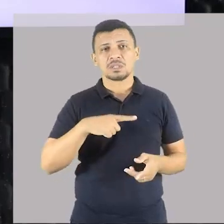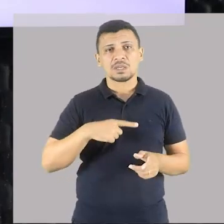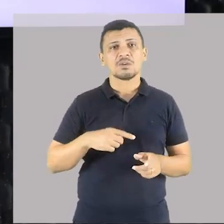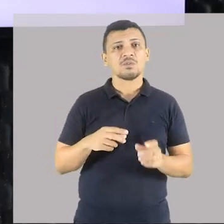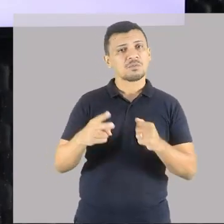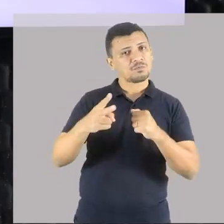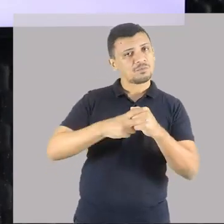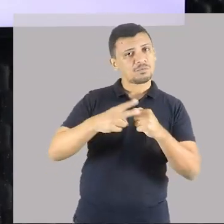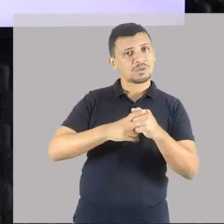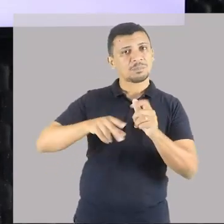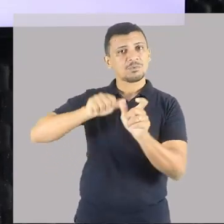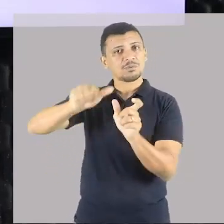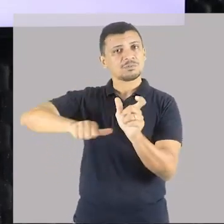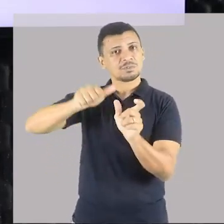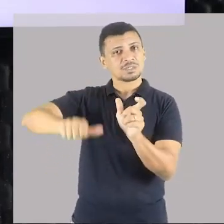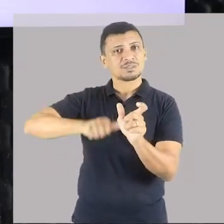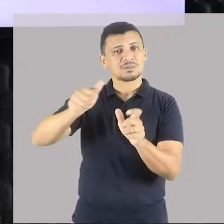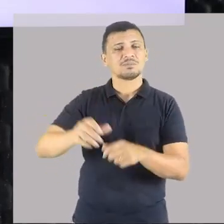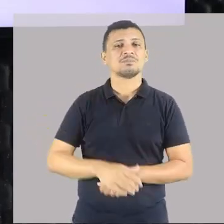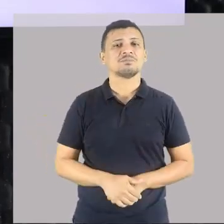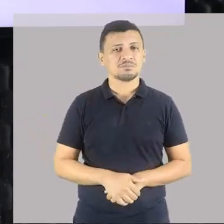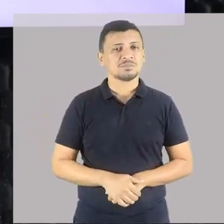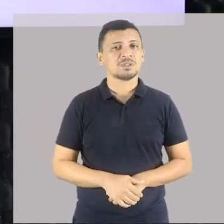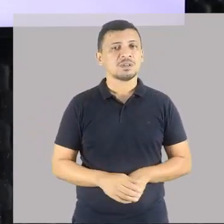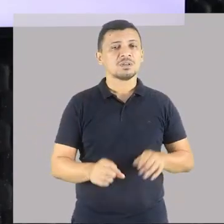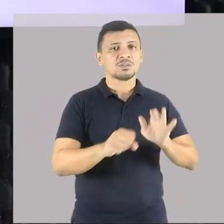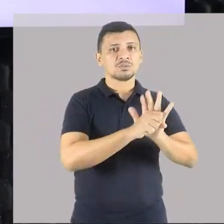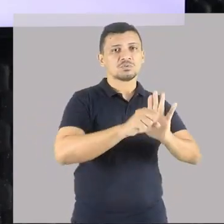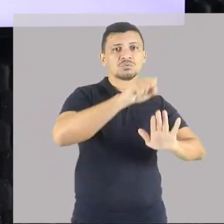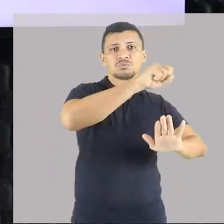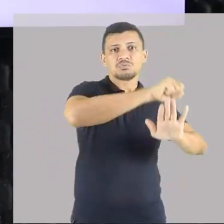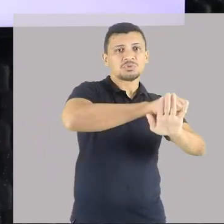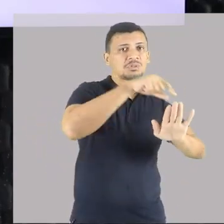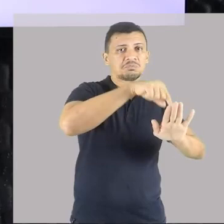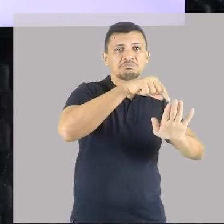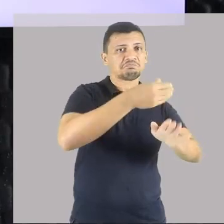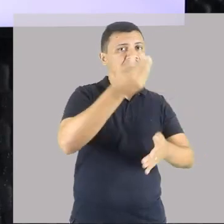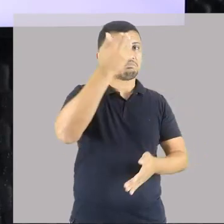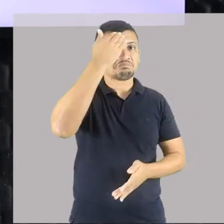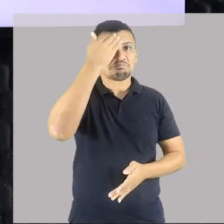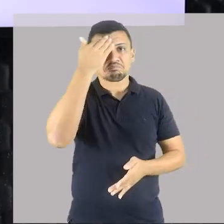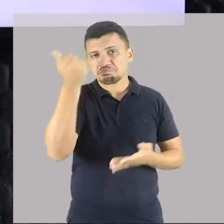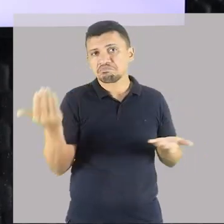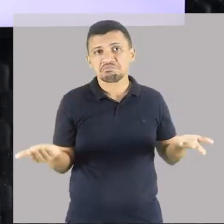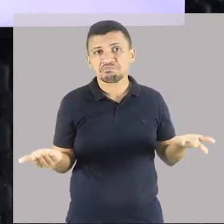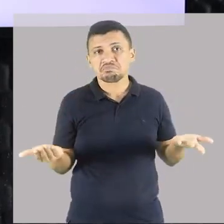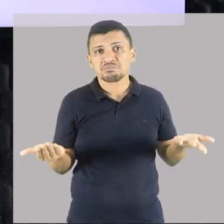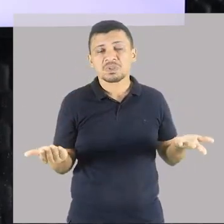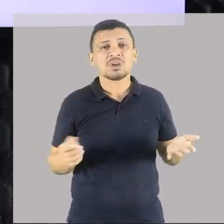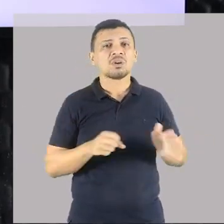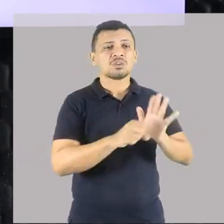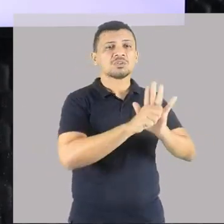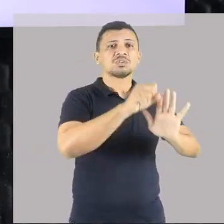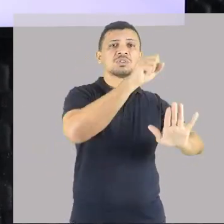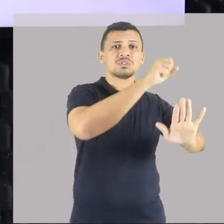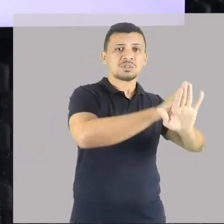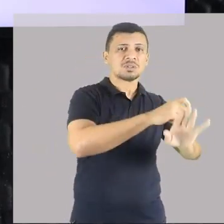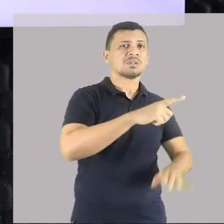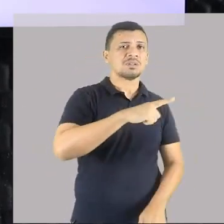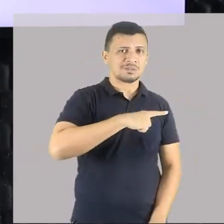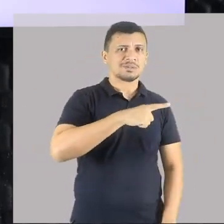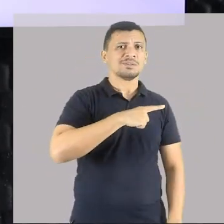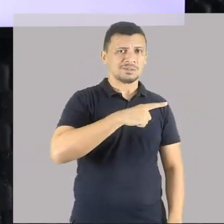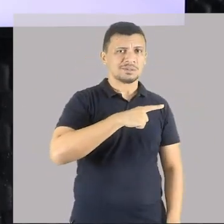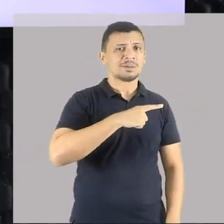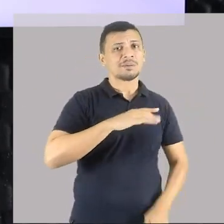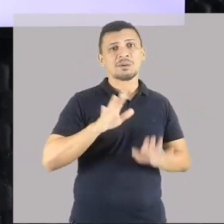do verbo. Então, aqui ele está falando especificamente do sujeito indeterminado. O que é o sujeito indeterminado? É quando eu sei que existe um